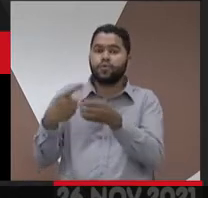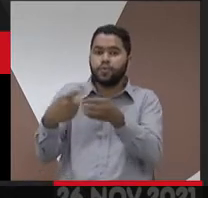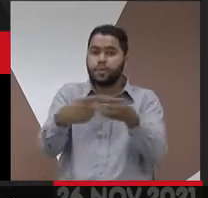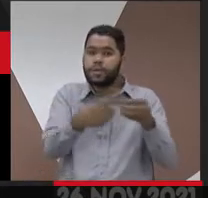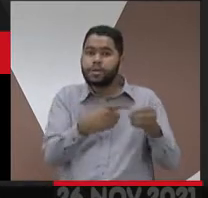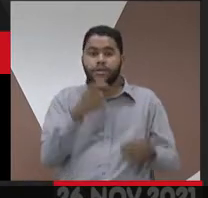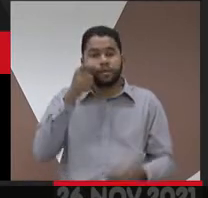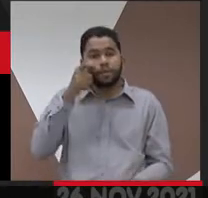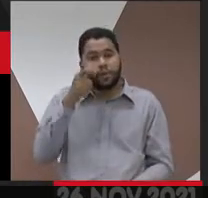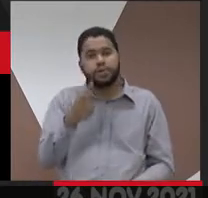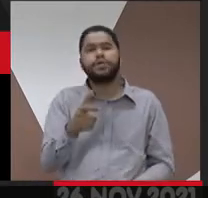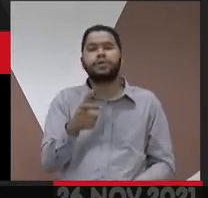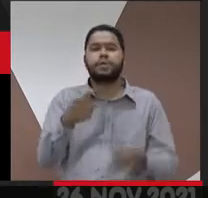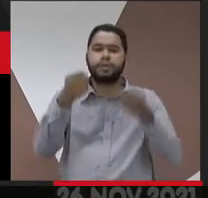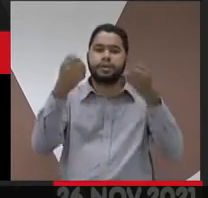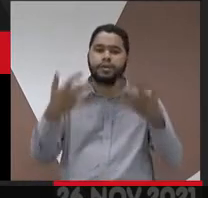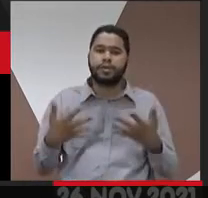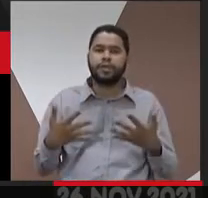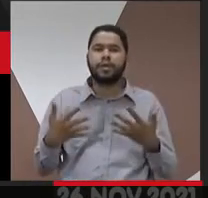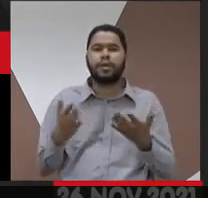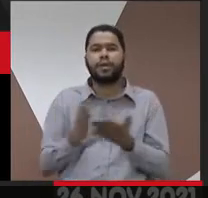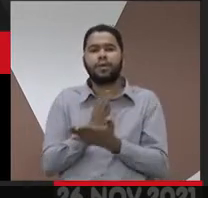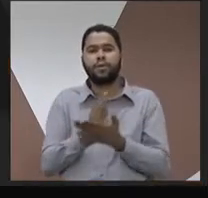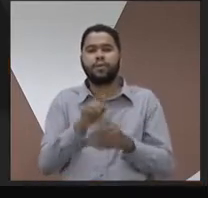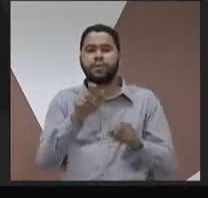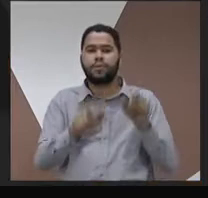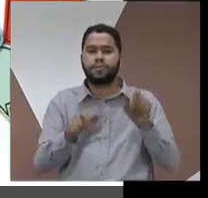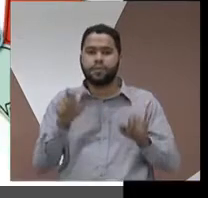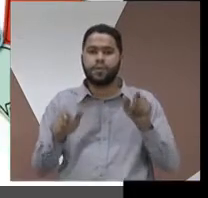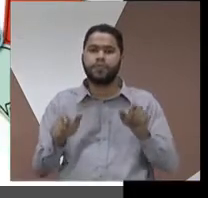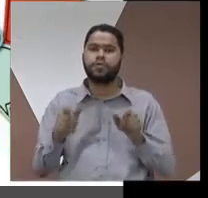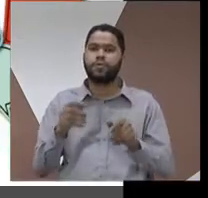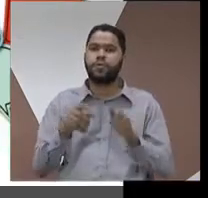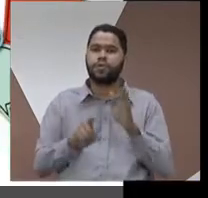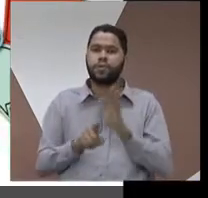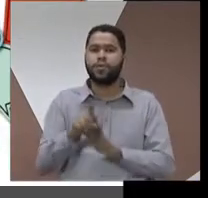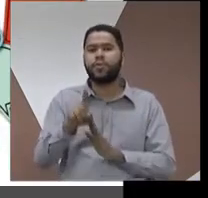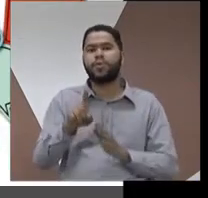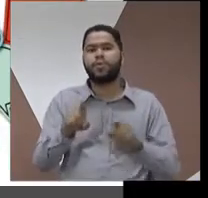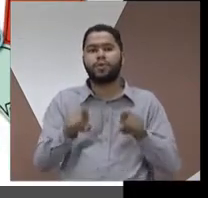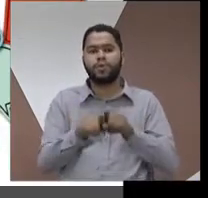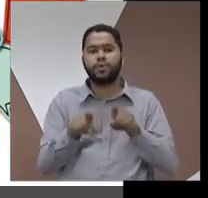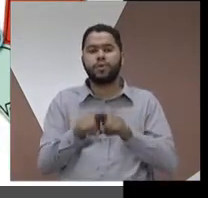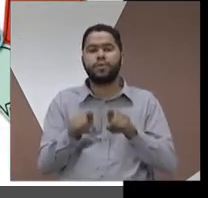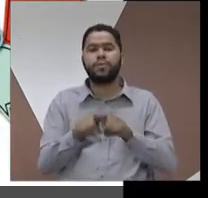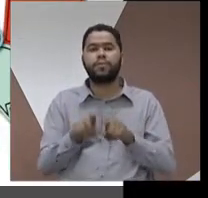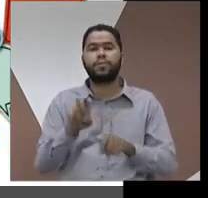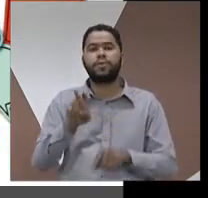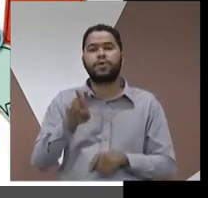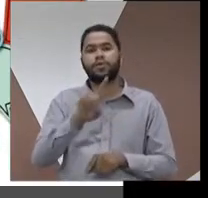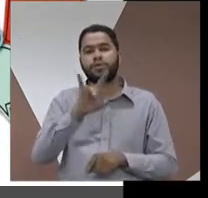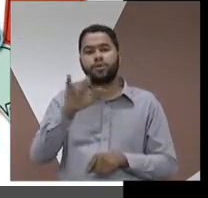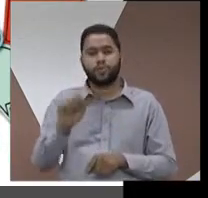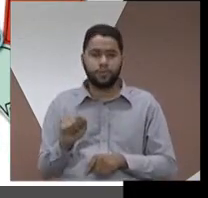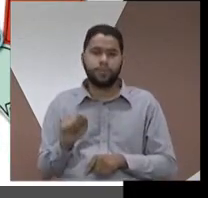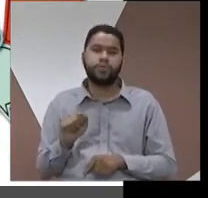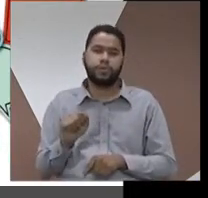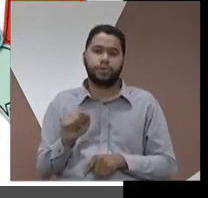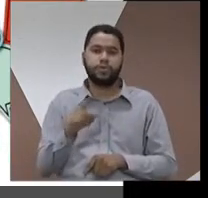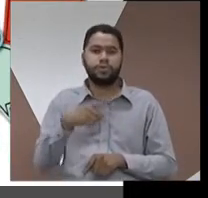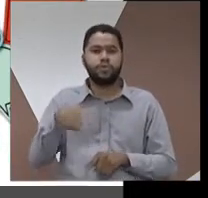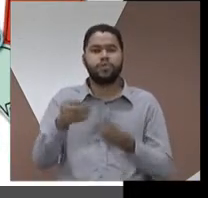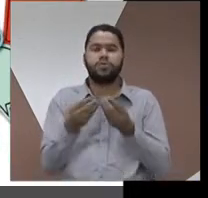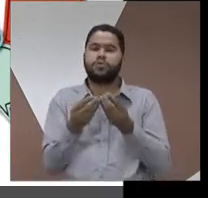eu mencionei aqui, tivemos duas rodadas de consulta pública. A primeira teve 85 dias, em que você